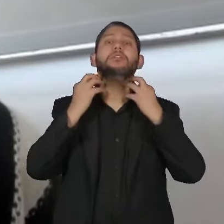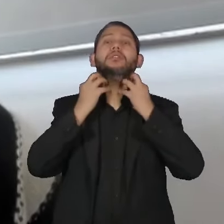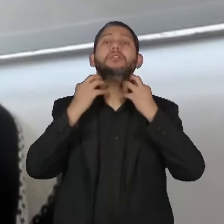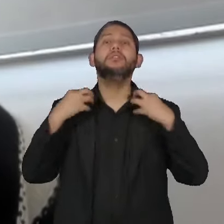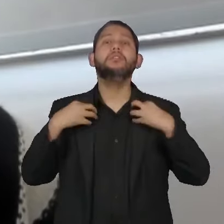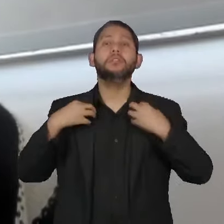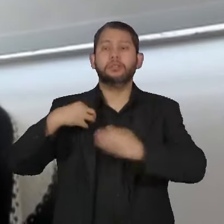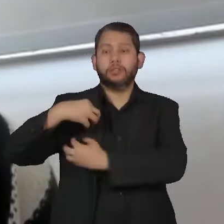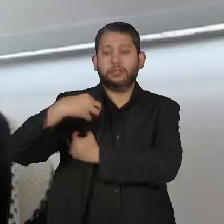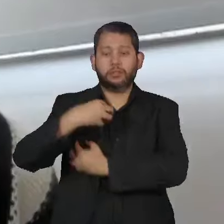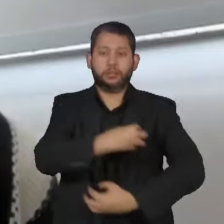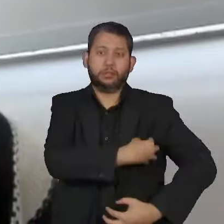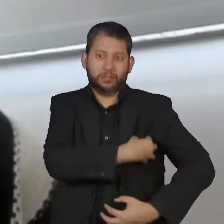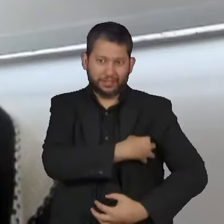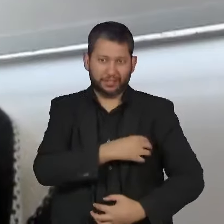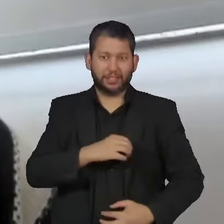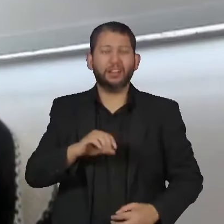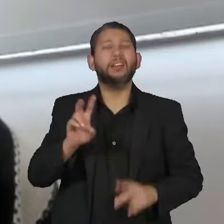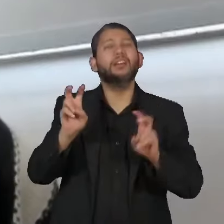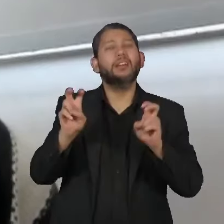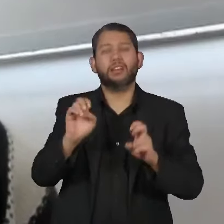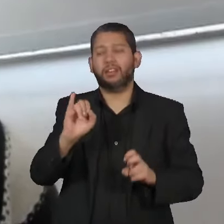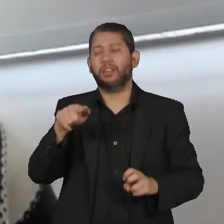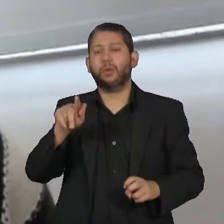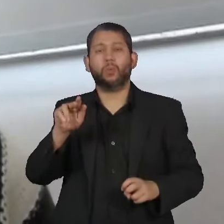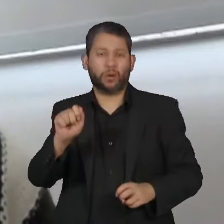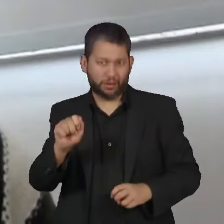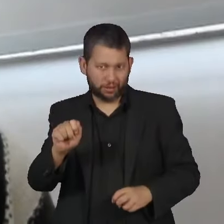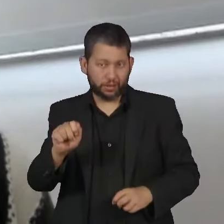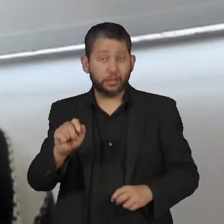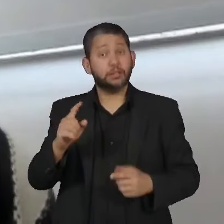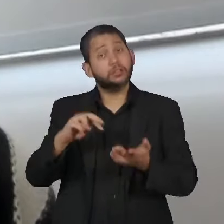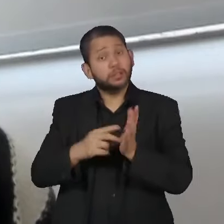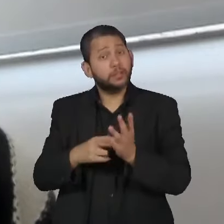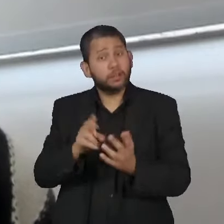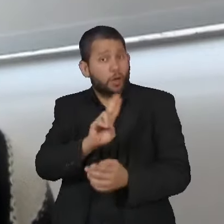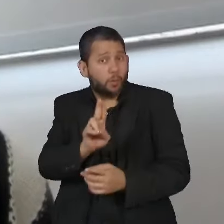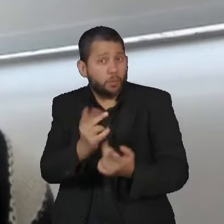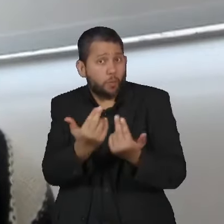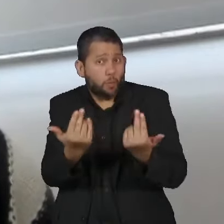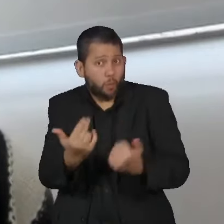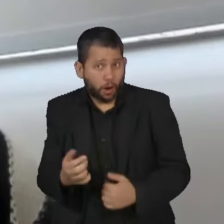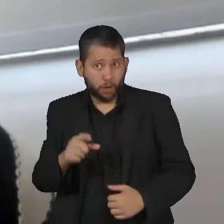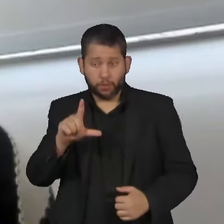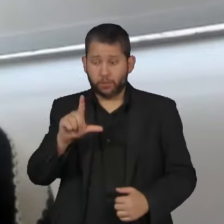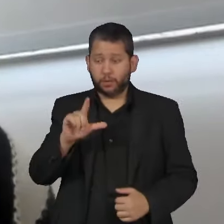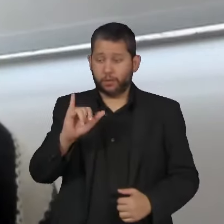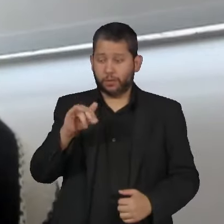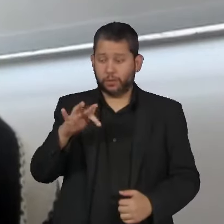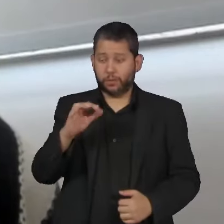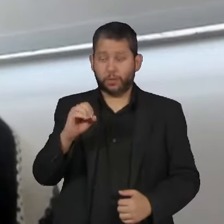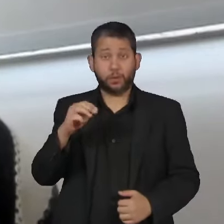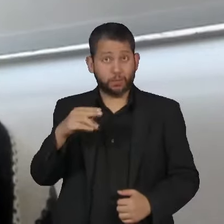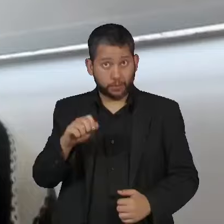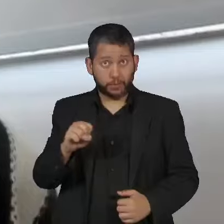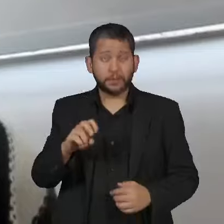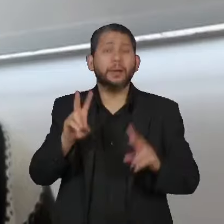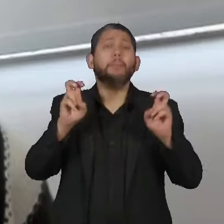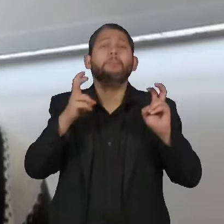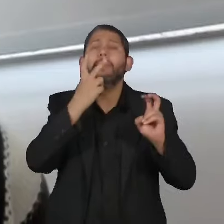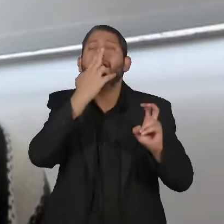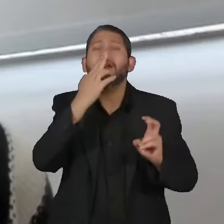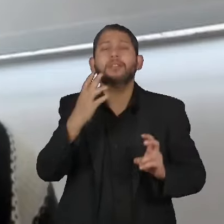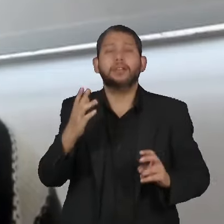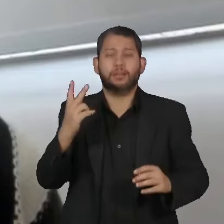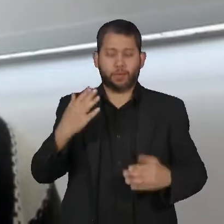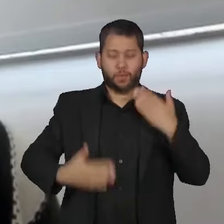tem, que a gente fala os caroços, as ínguas, os linfonodos, são todos sinônimos de o que eu chamo de quartel. A gente tem uns quartéis